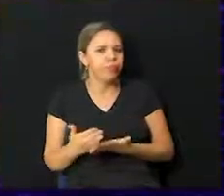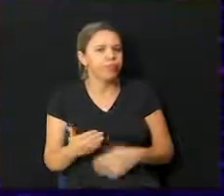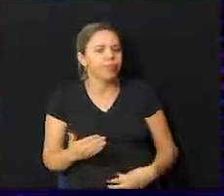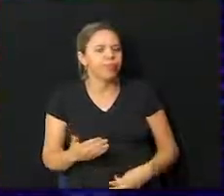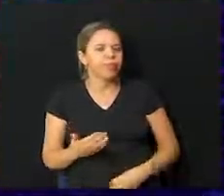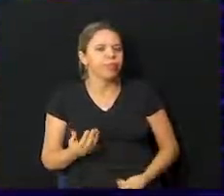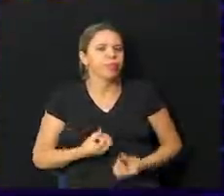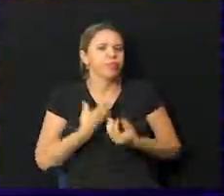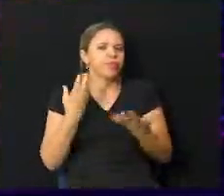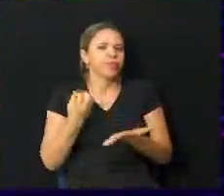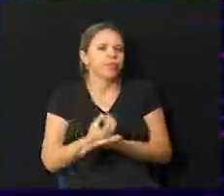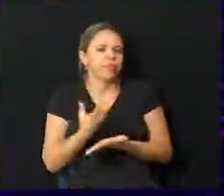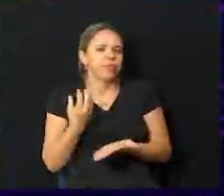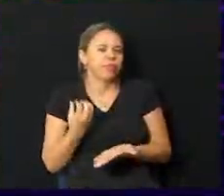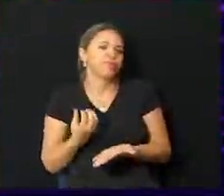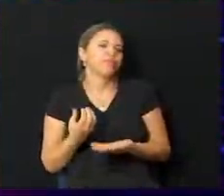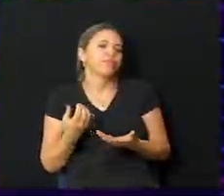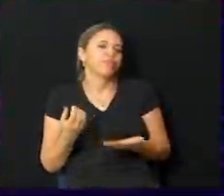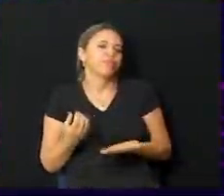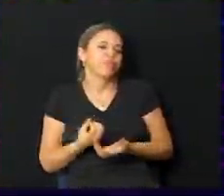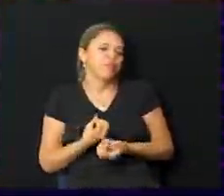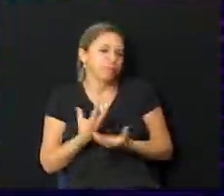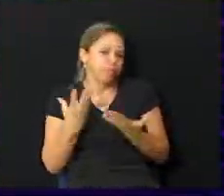os poemas eram soltos, né?